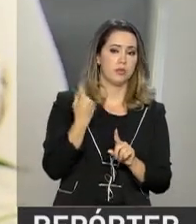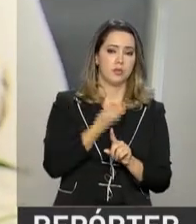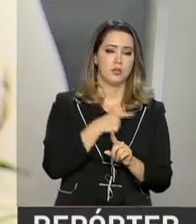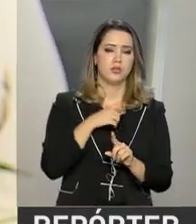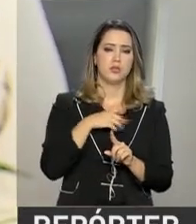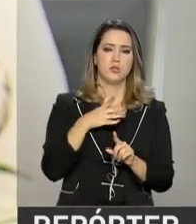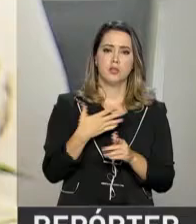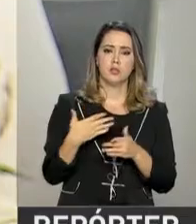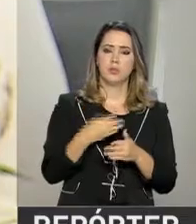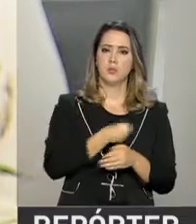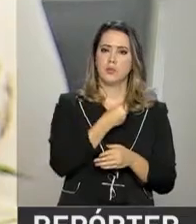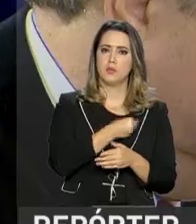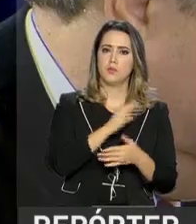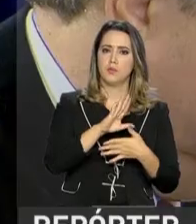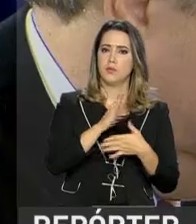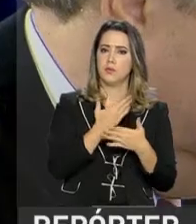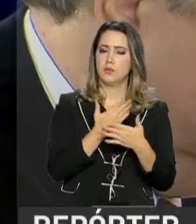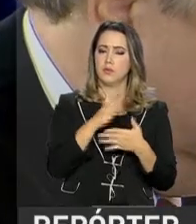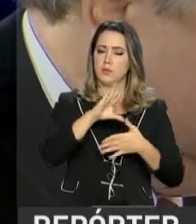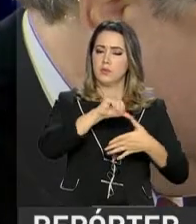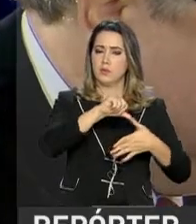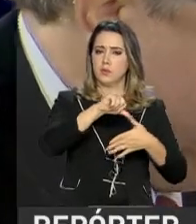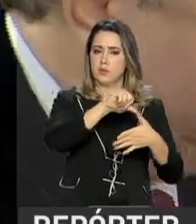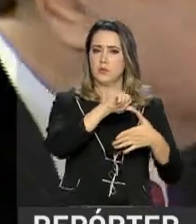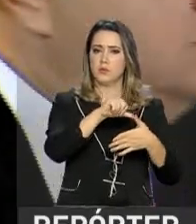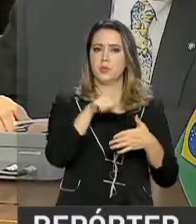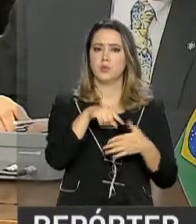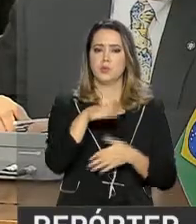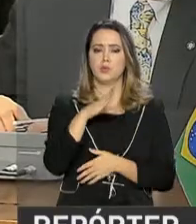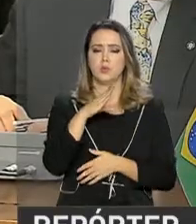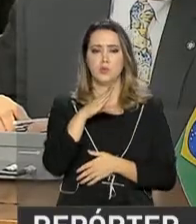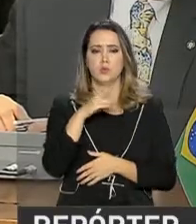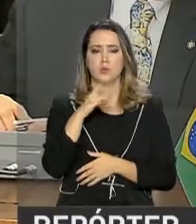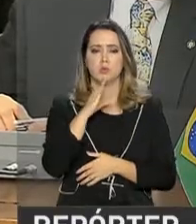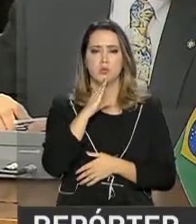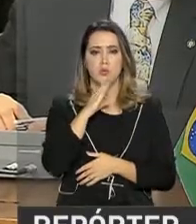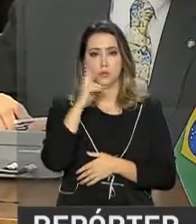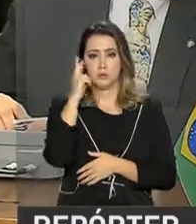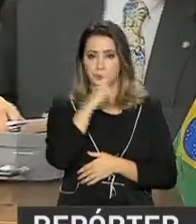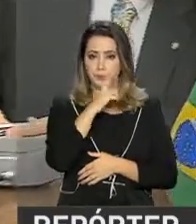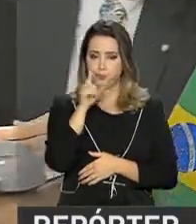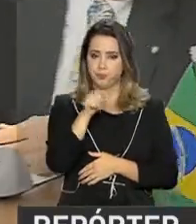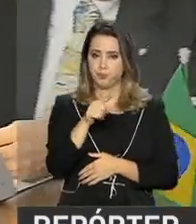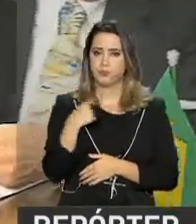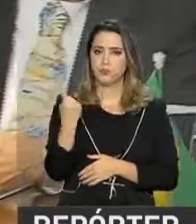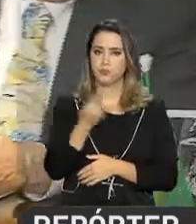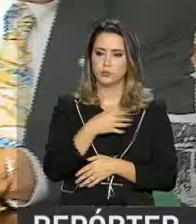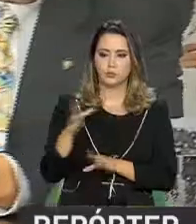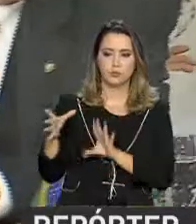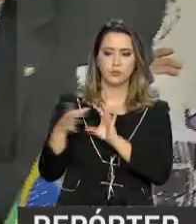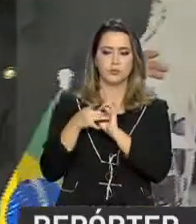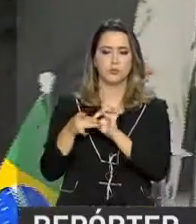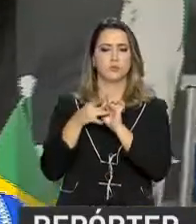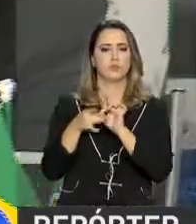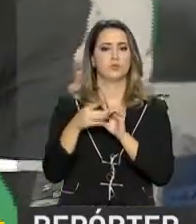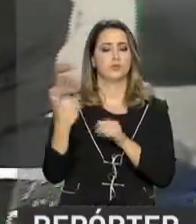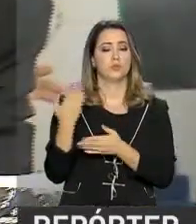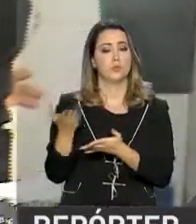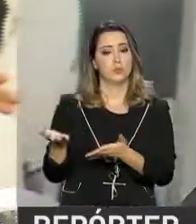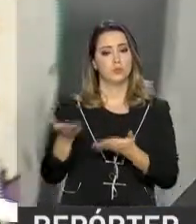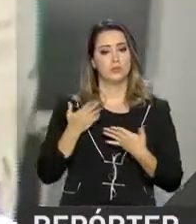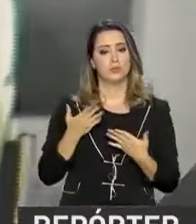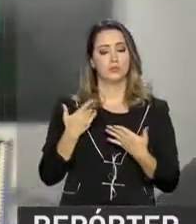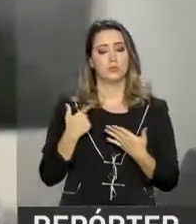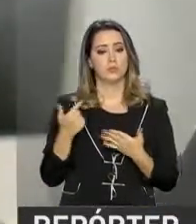sobre os destinos da américa do sul à qual a rússia não é diferente nesse contexto de estreitamento amplo de vínculos que recebemos